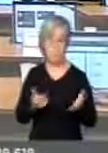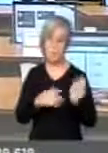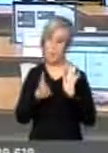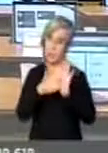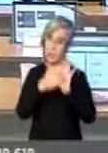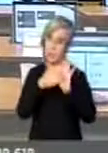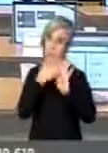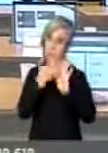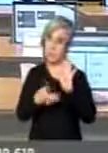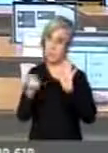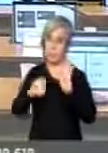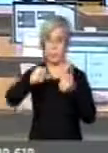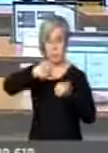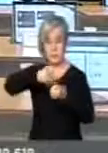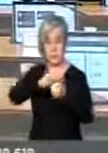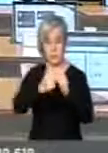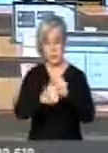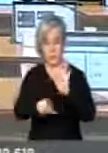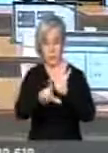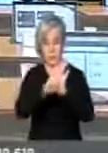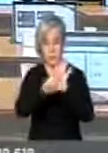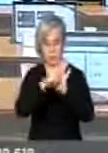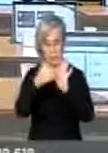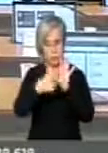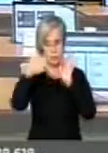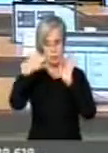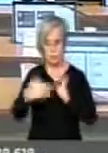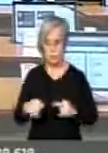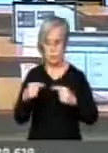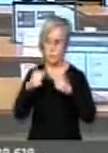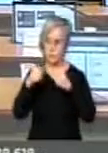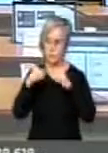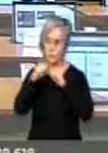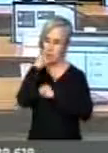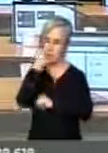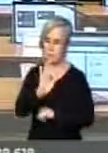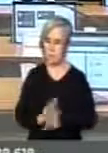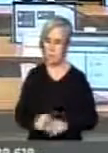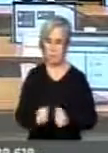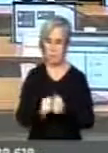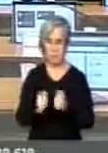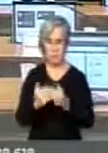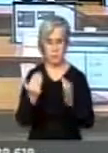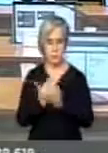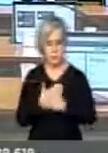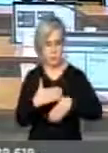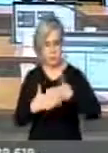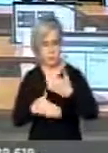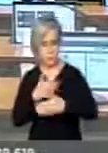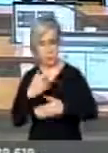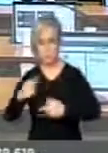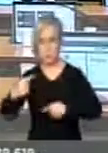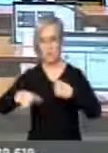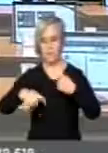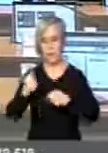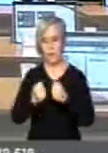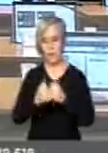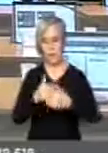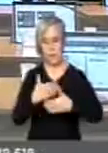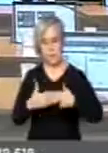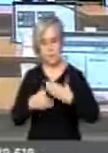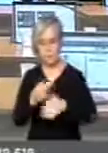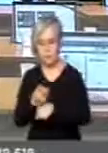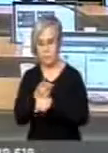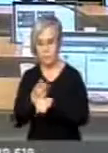proposta que precisa ser adequada à legislação, adequada ao critério legislativo, dentro de um processo que vai se debater e ao longo dele vai se